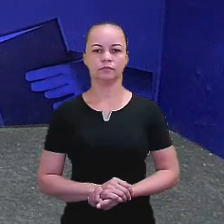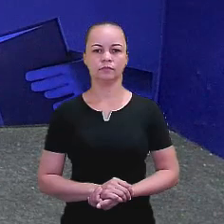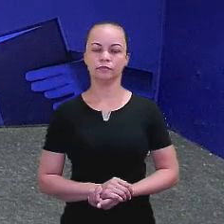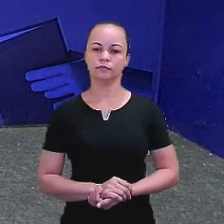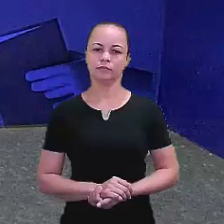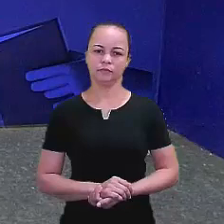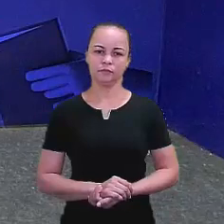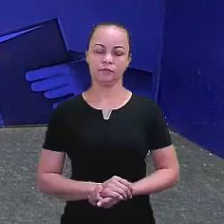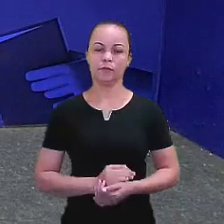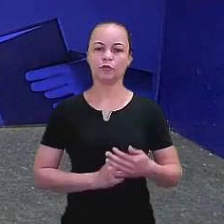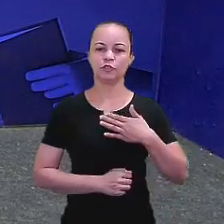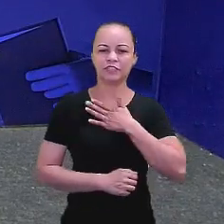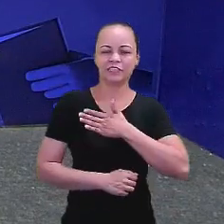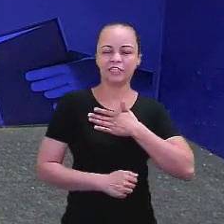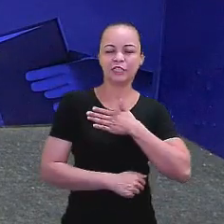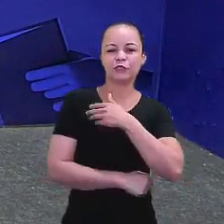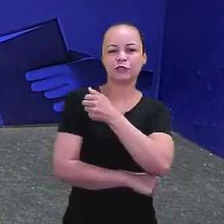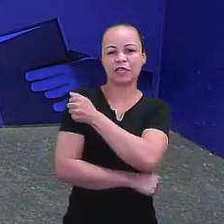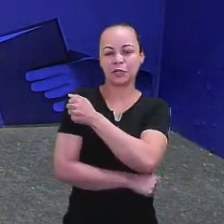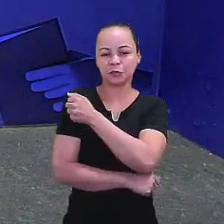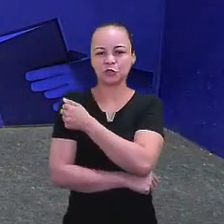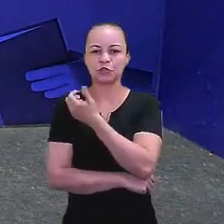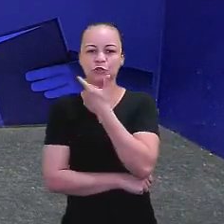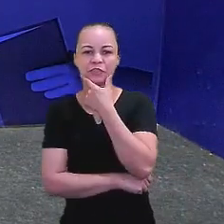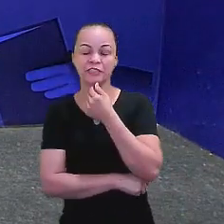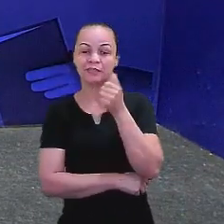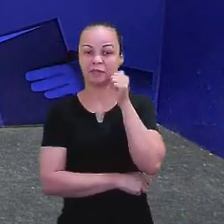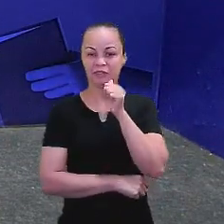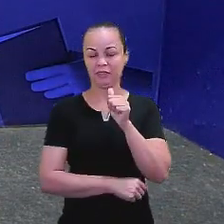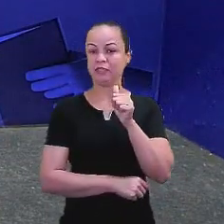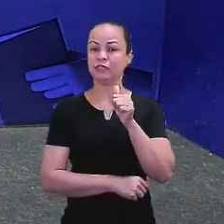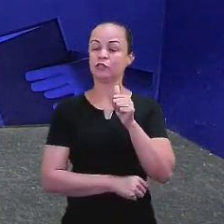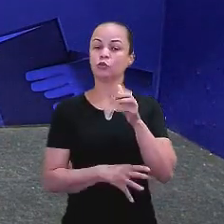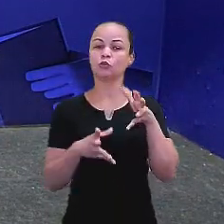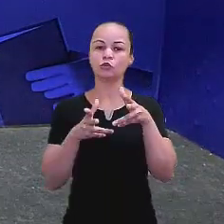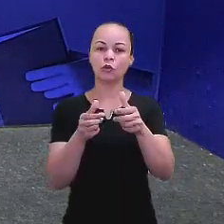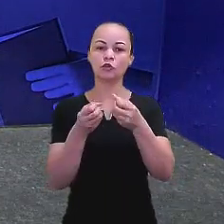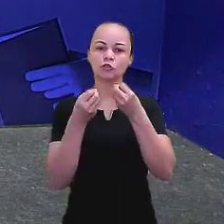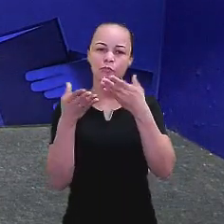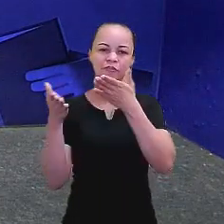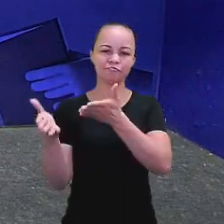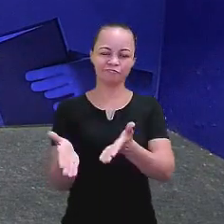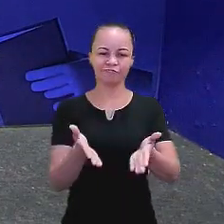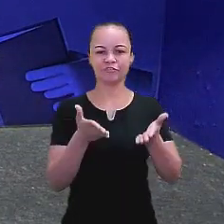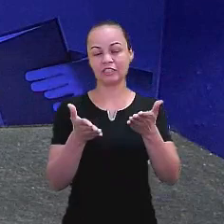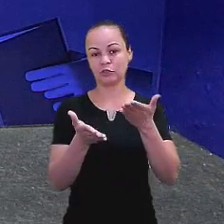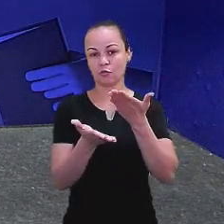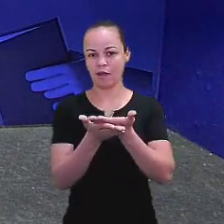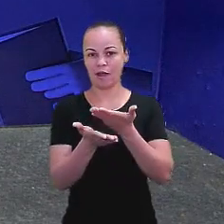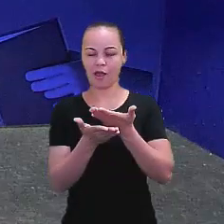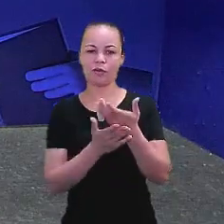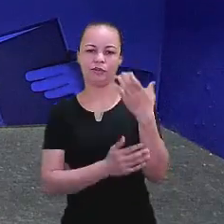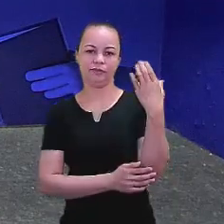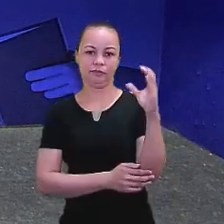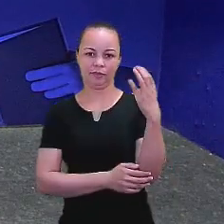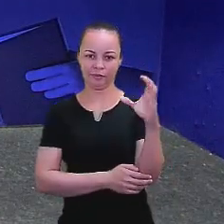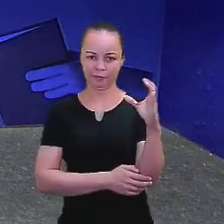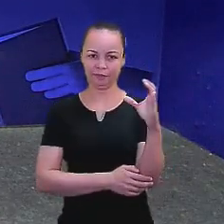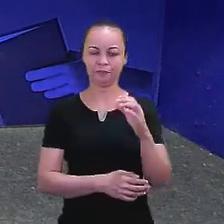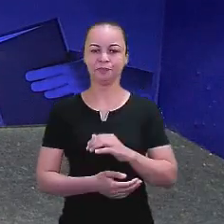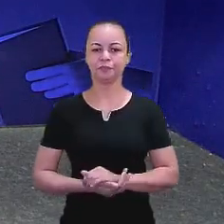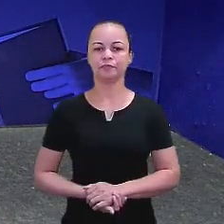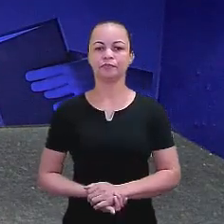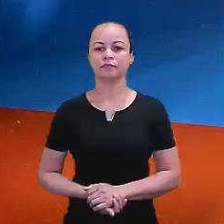Meus queridos alunos, minhas queridas alunas, sejam todos bem-vindos e bem-vindas a mais uma aula de Ciências da